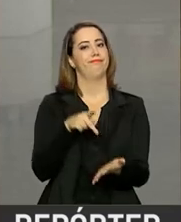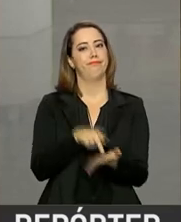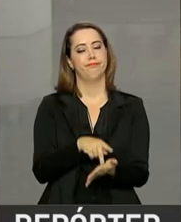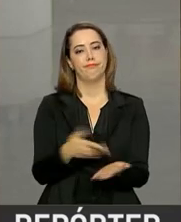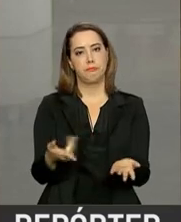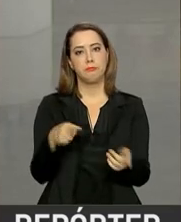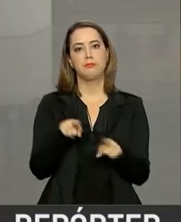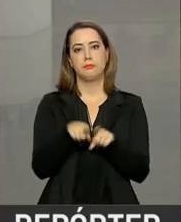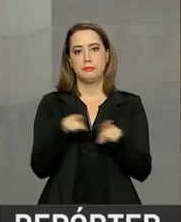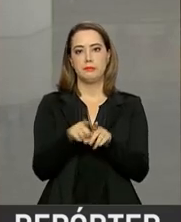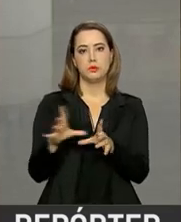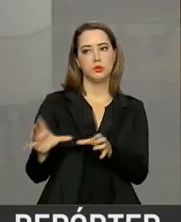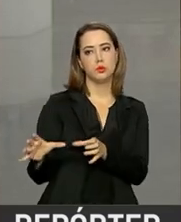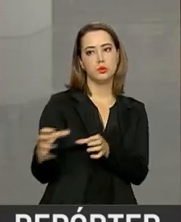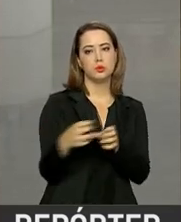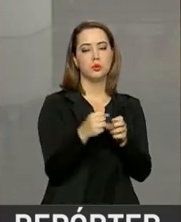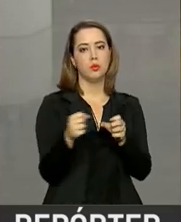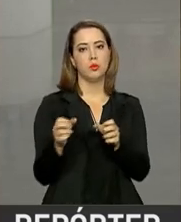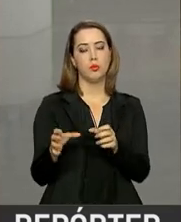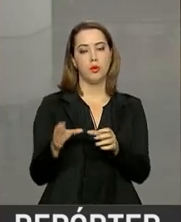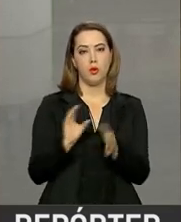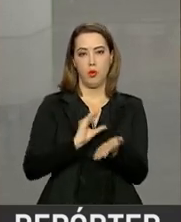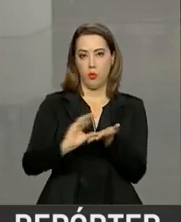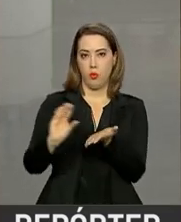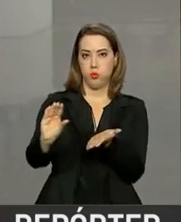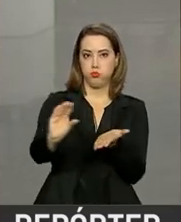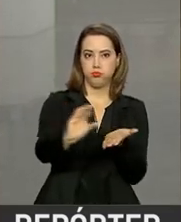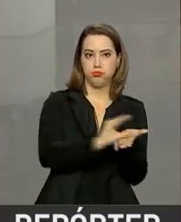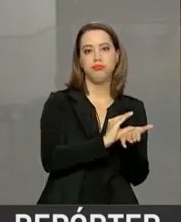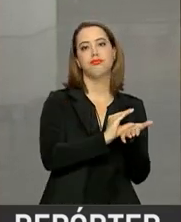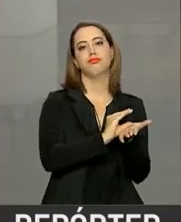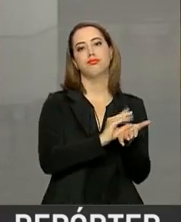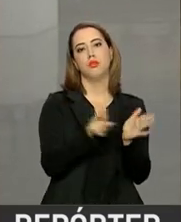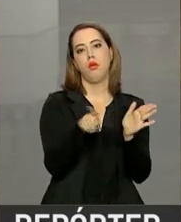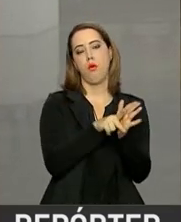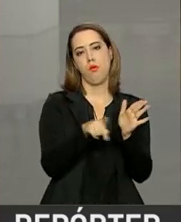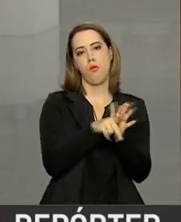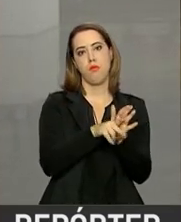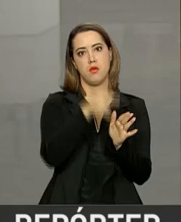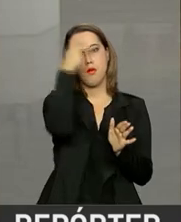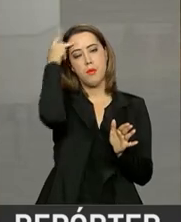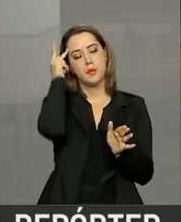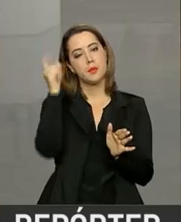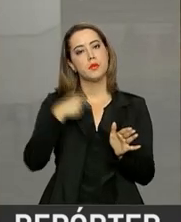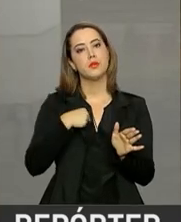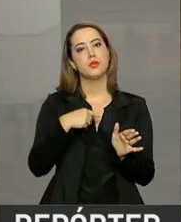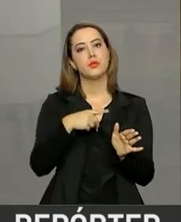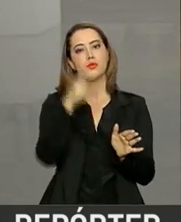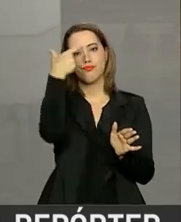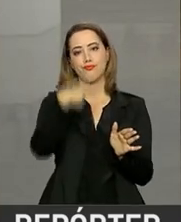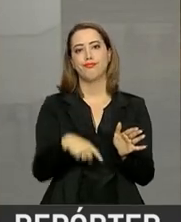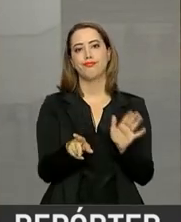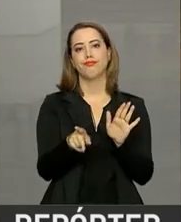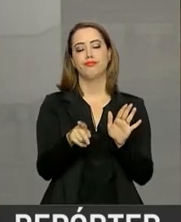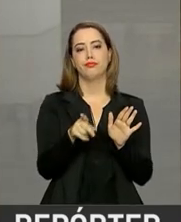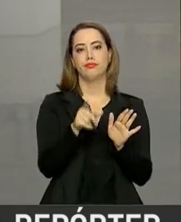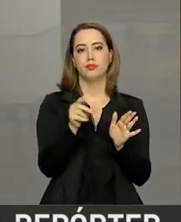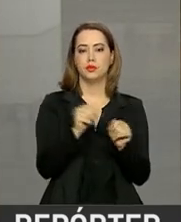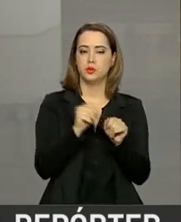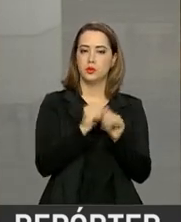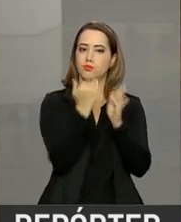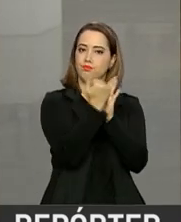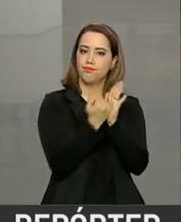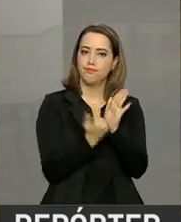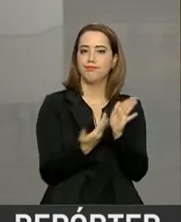mesmo a incorporação O desvio de recursos para os próprios proponentes dessas iniciativas culturais com isso